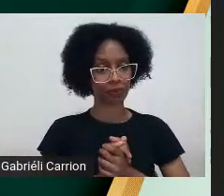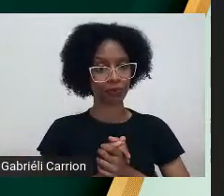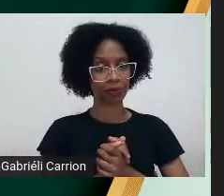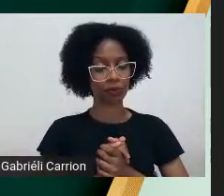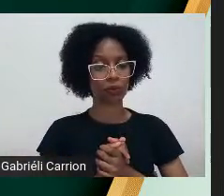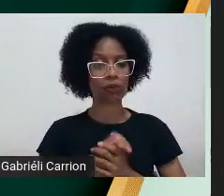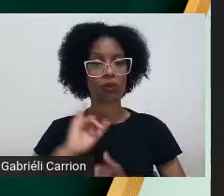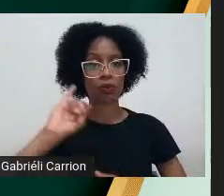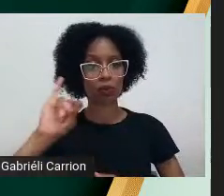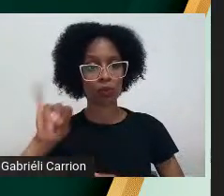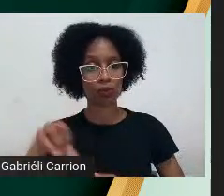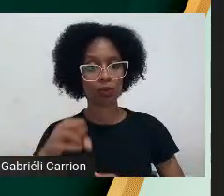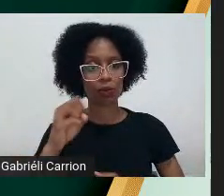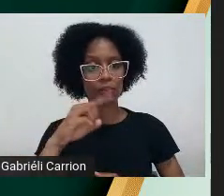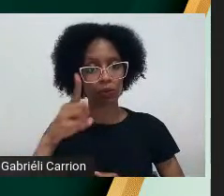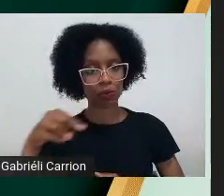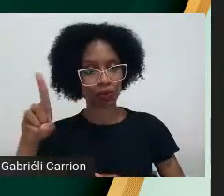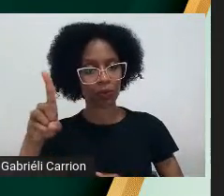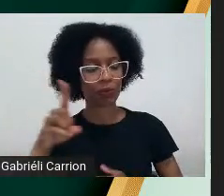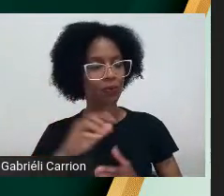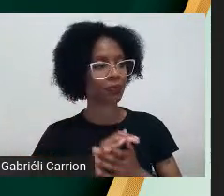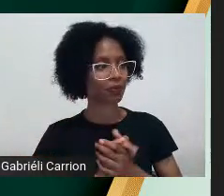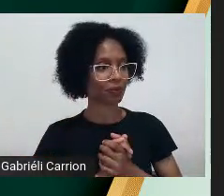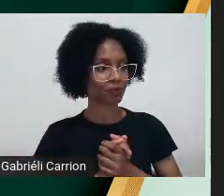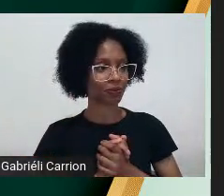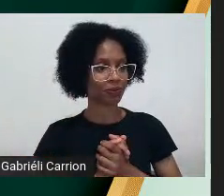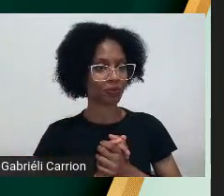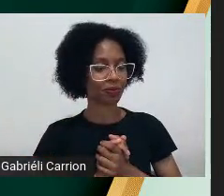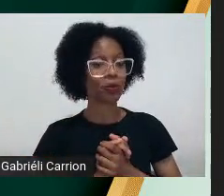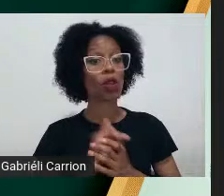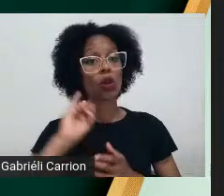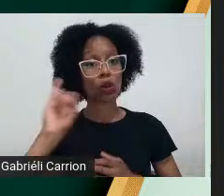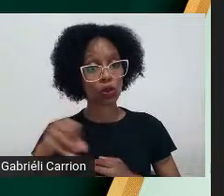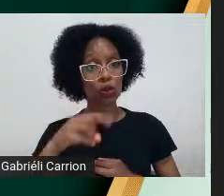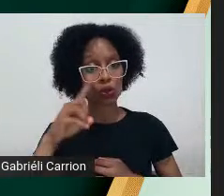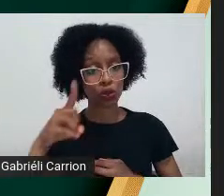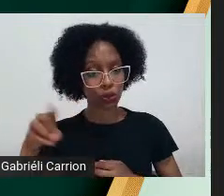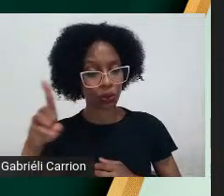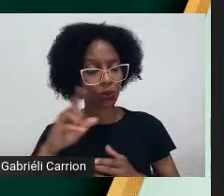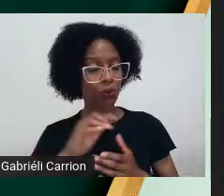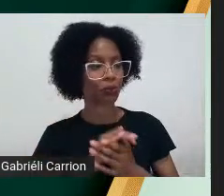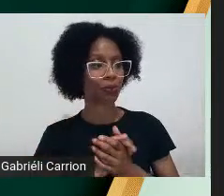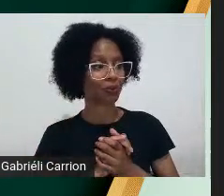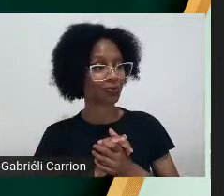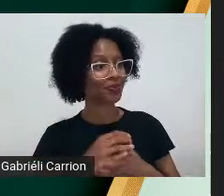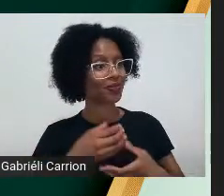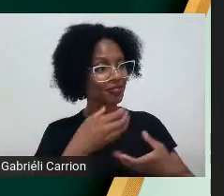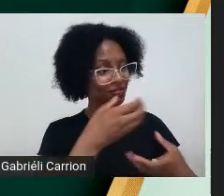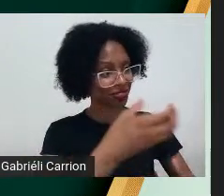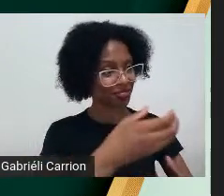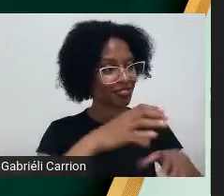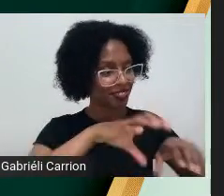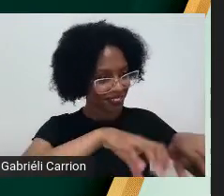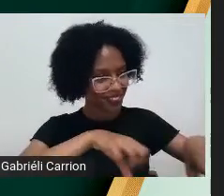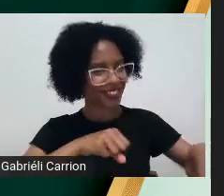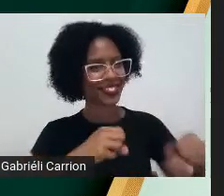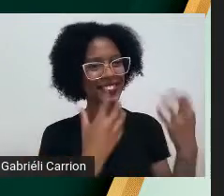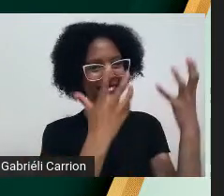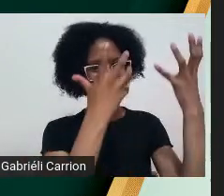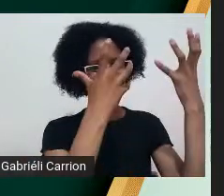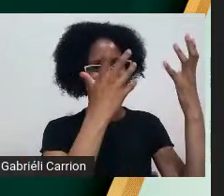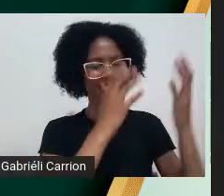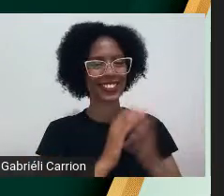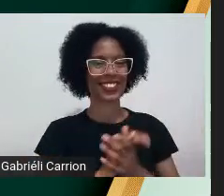João Batista dos Santos Dias. João Batista dos Santos Dias, confiro-te o grau.